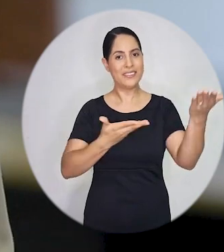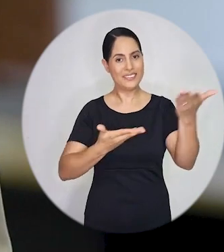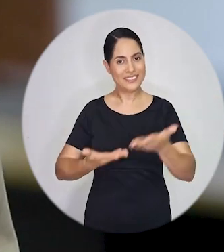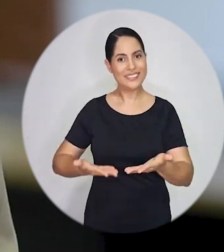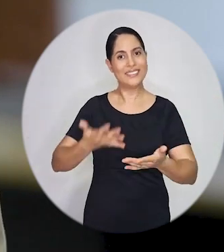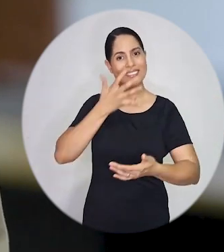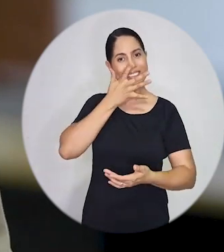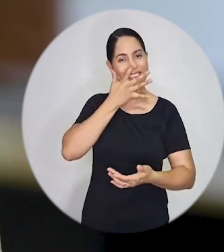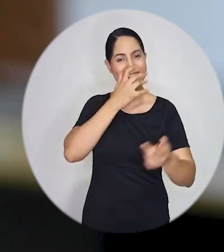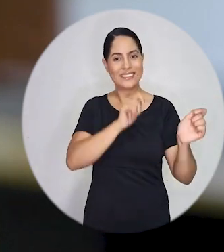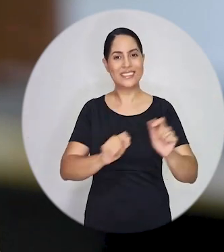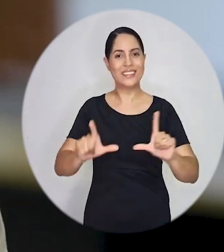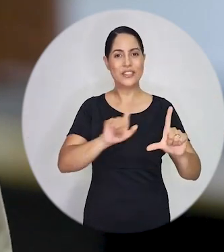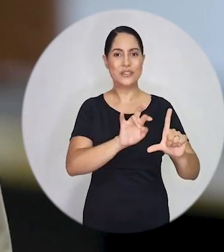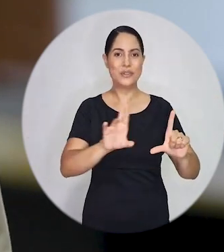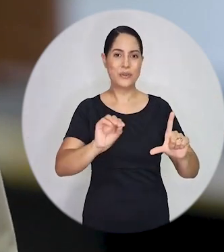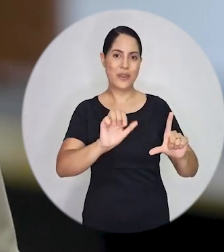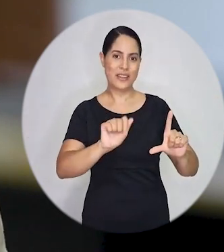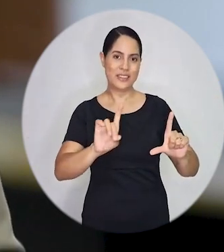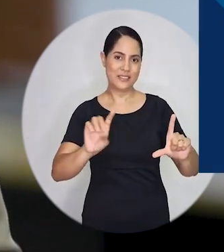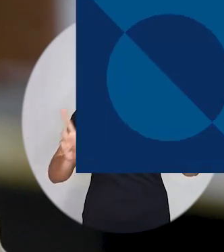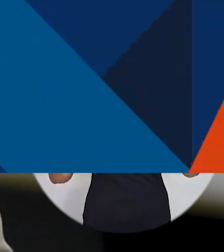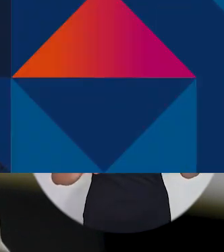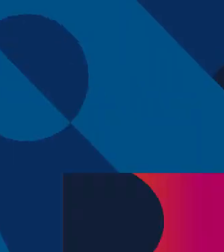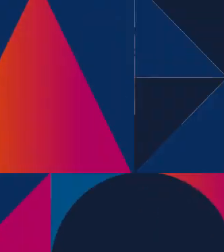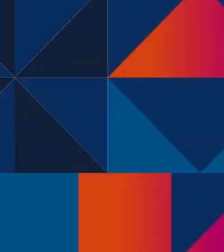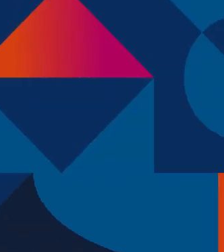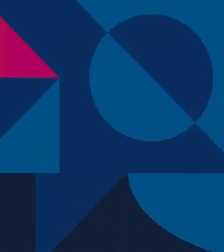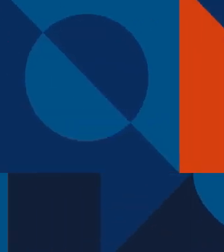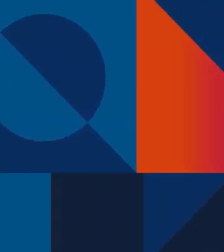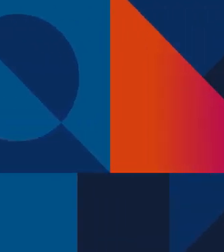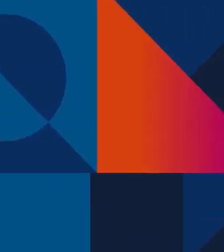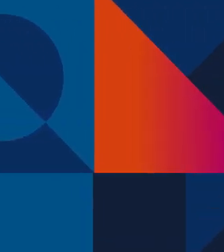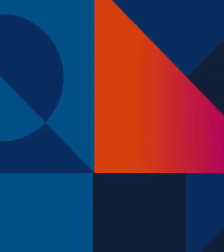te mostra a partir de agora, no quadro Giro ADV.